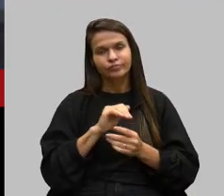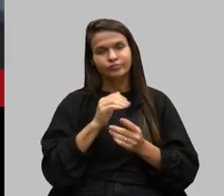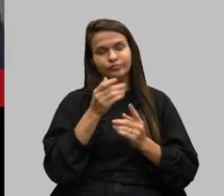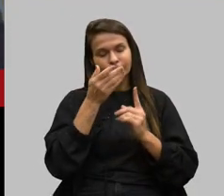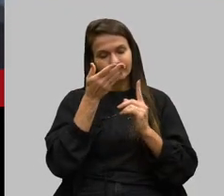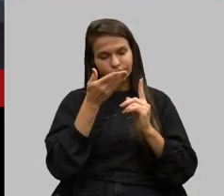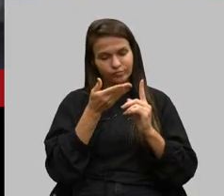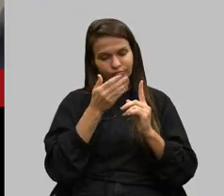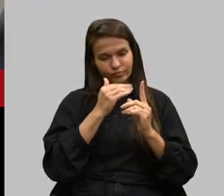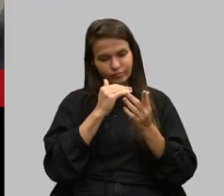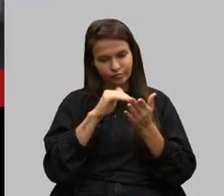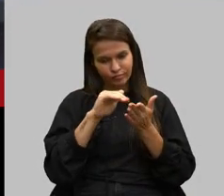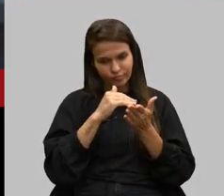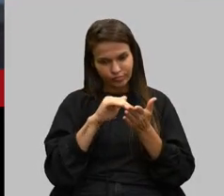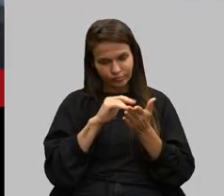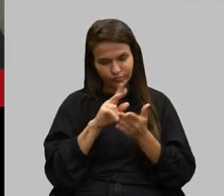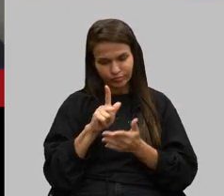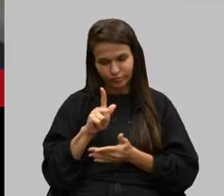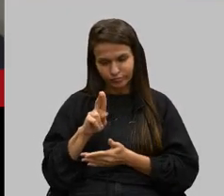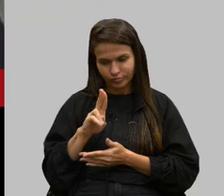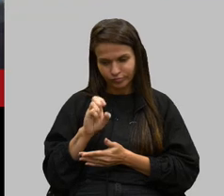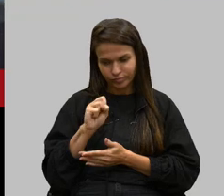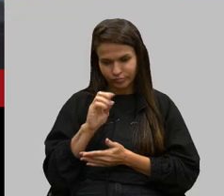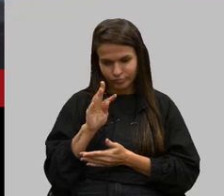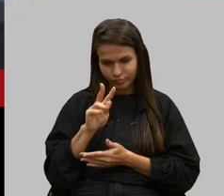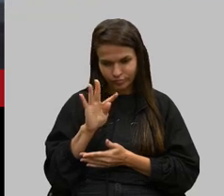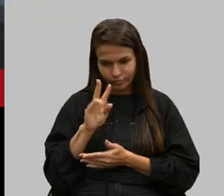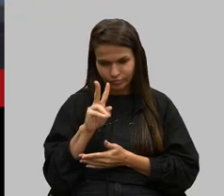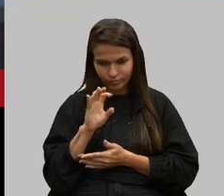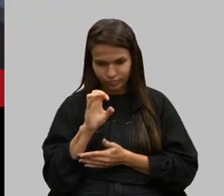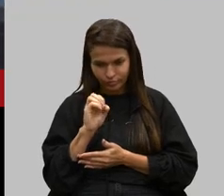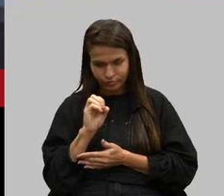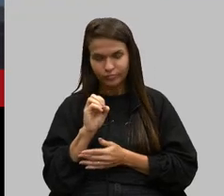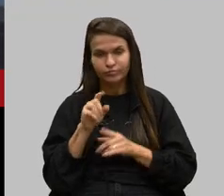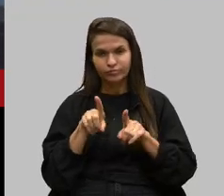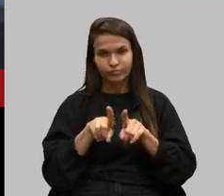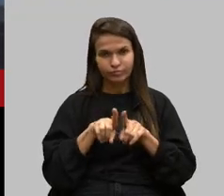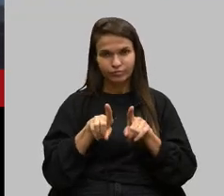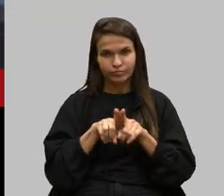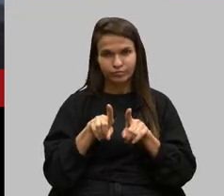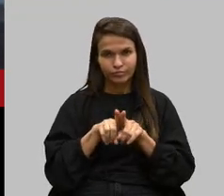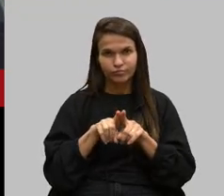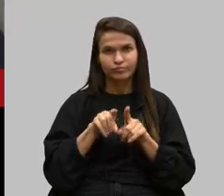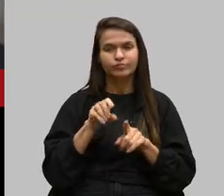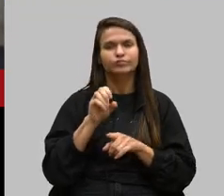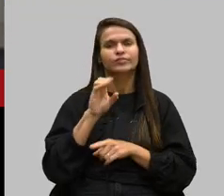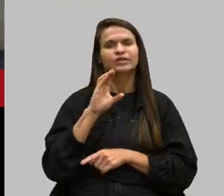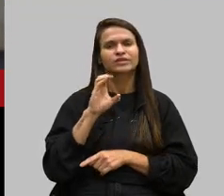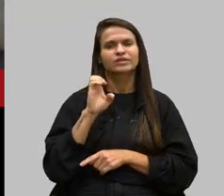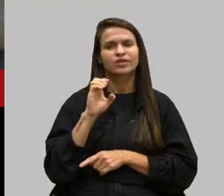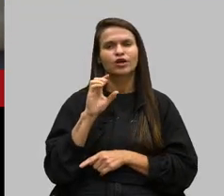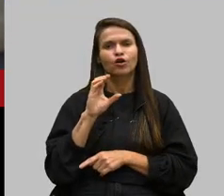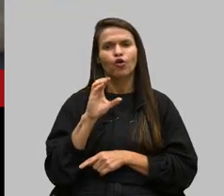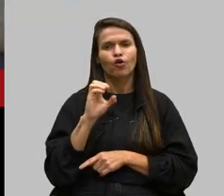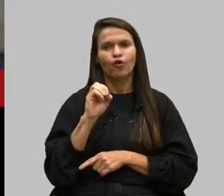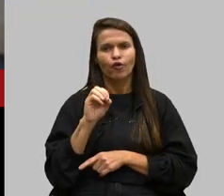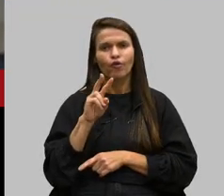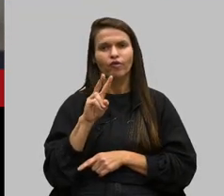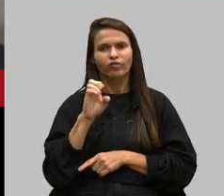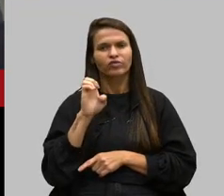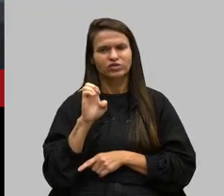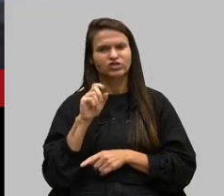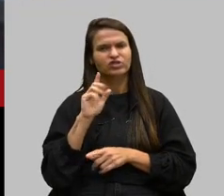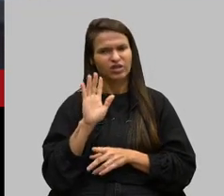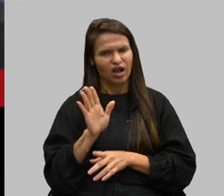secretário Gustavo também a já funcionava muito bem com um grande